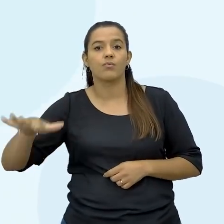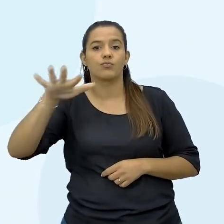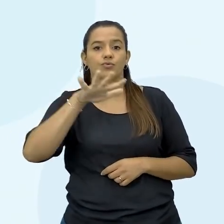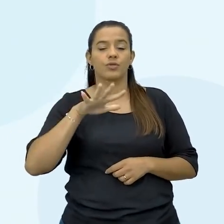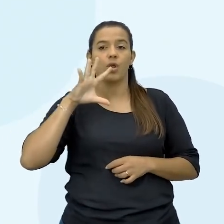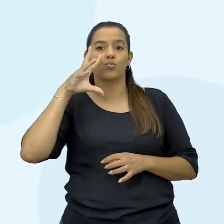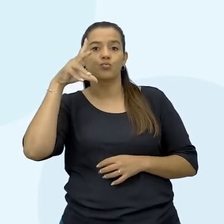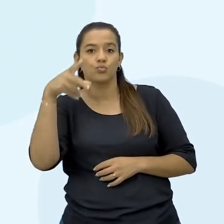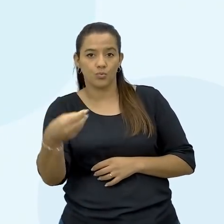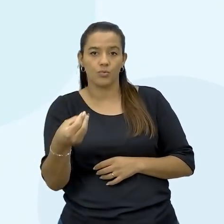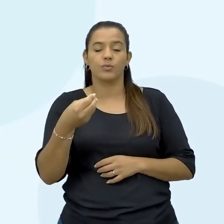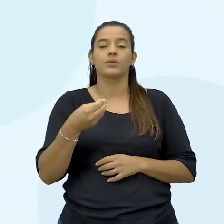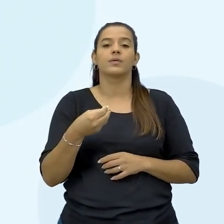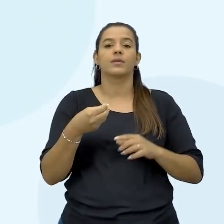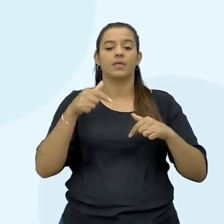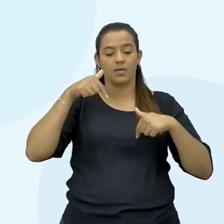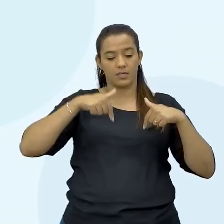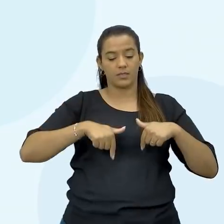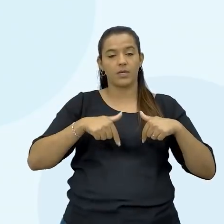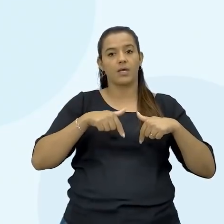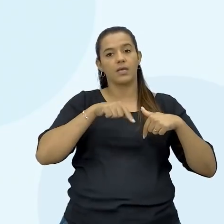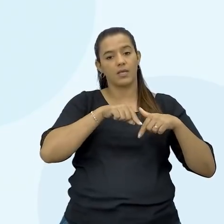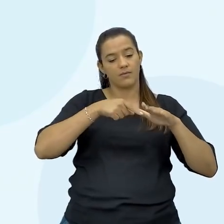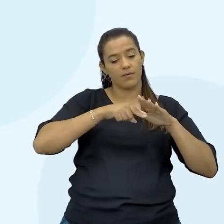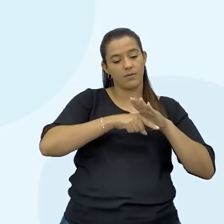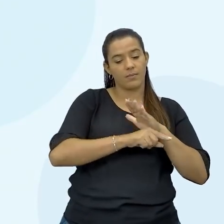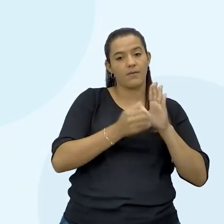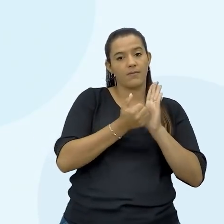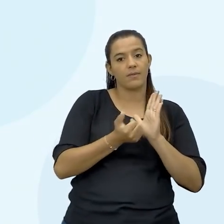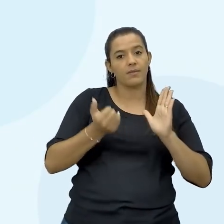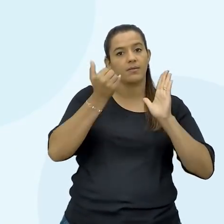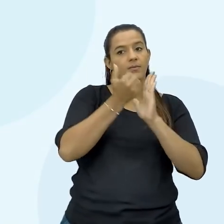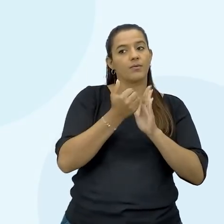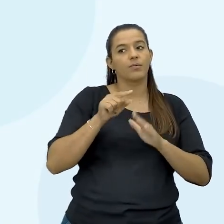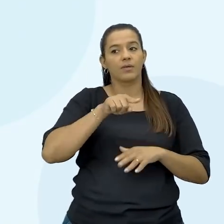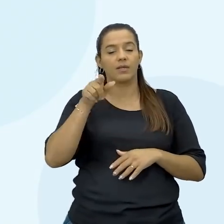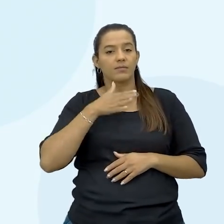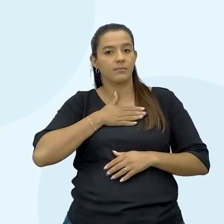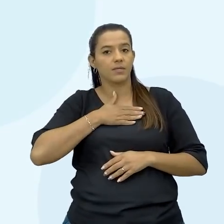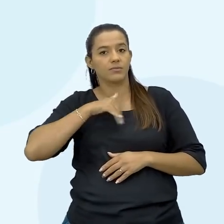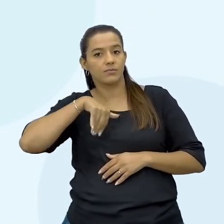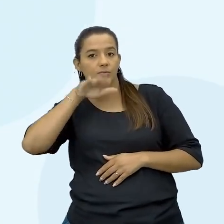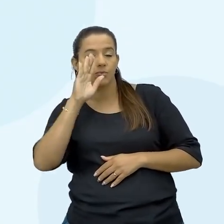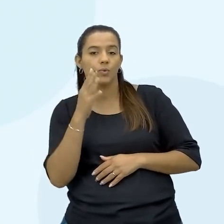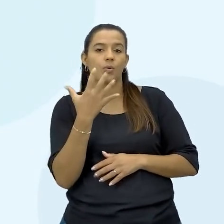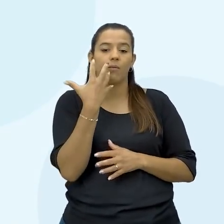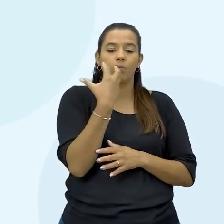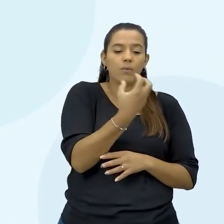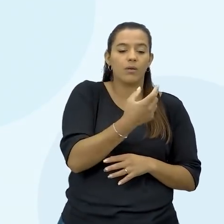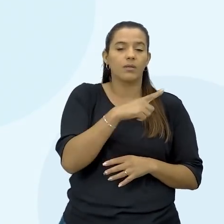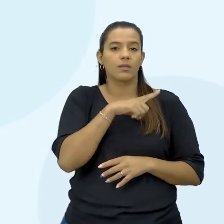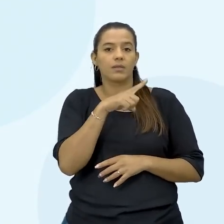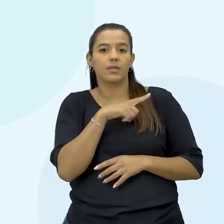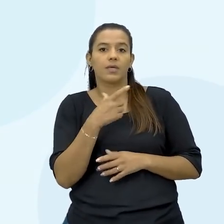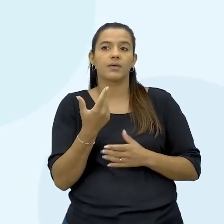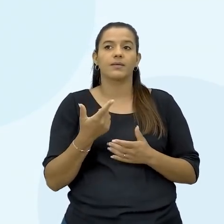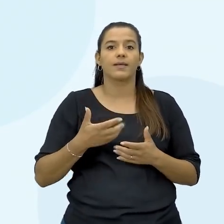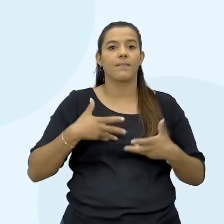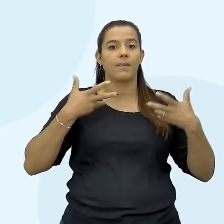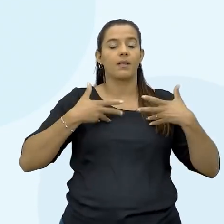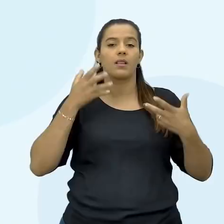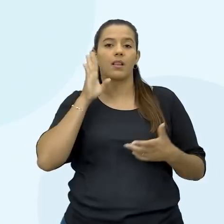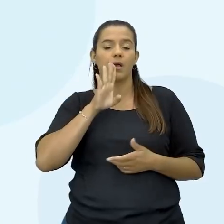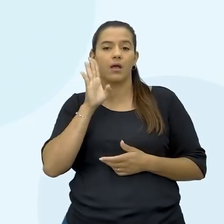do todo, né, e aqui eles vão se aprofundando pelo que mais chamou atenção, pelo que mais vai lhe causar engajamento,